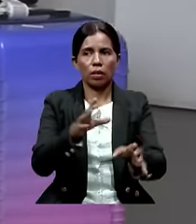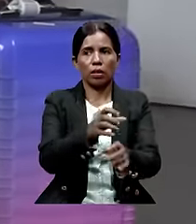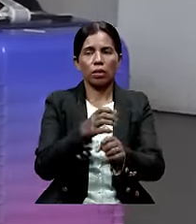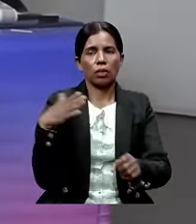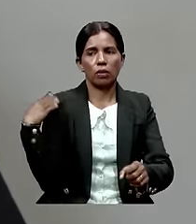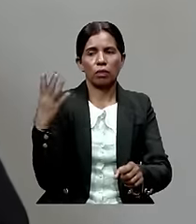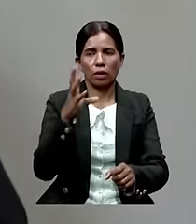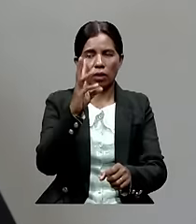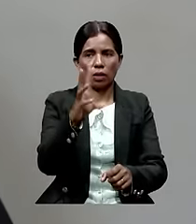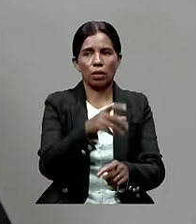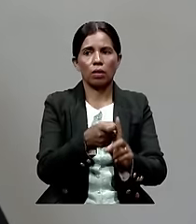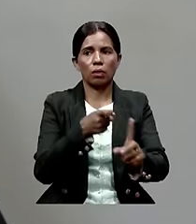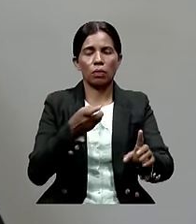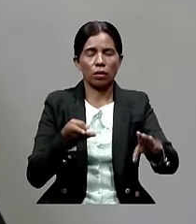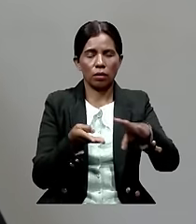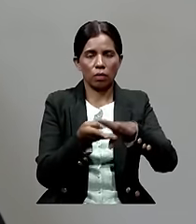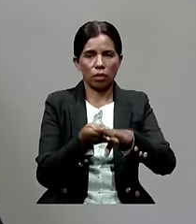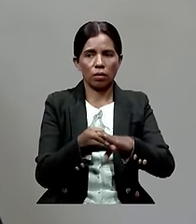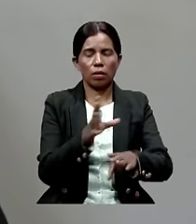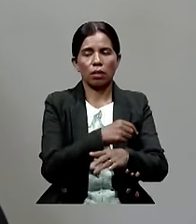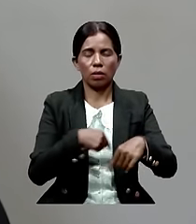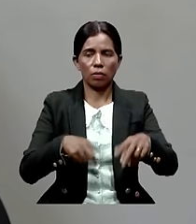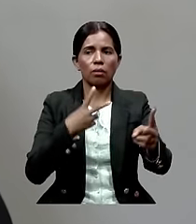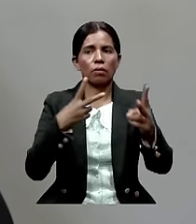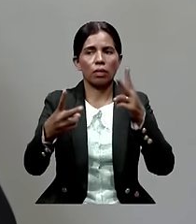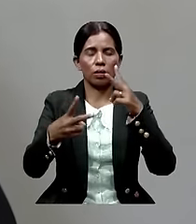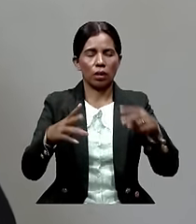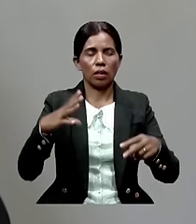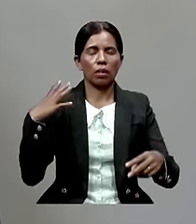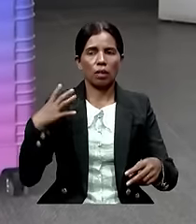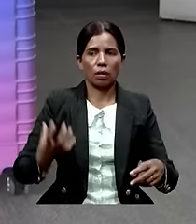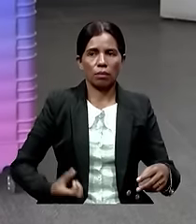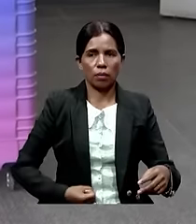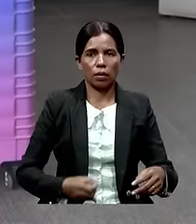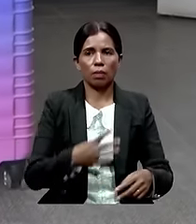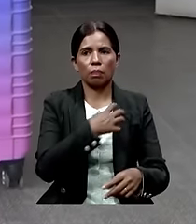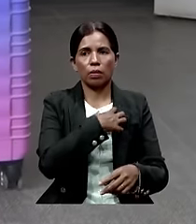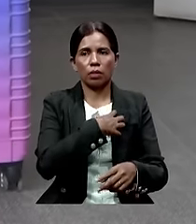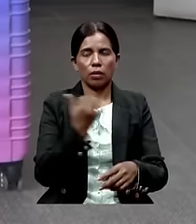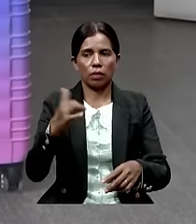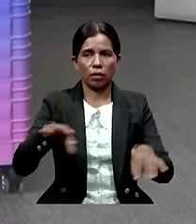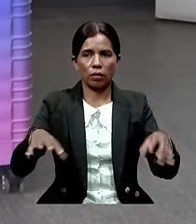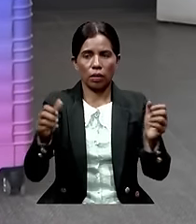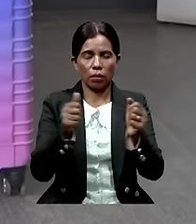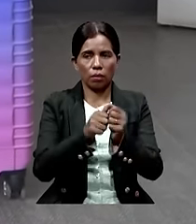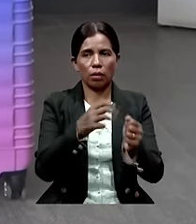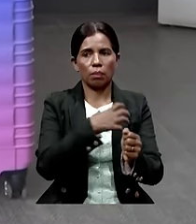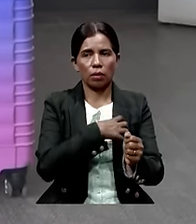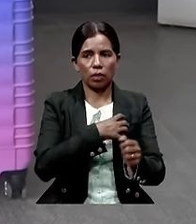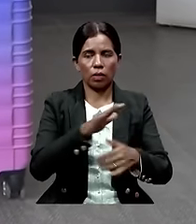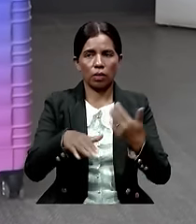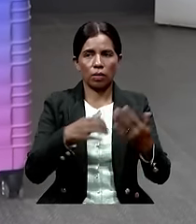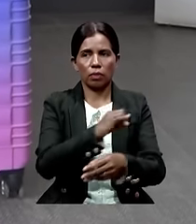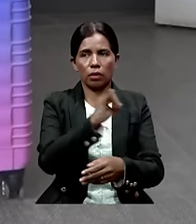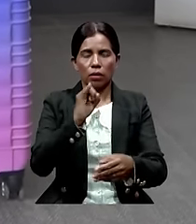jovem na Inem, na Bia usa passaporte turista, atuviaz em Bacambosa, mas Bia Polícia Imigração serviço a mútuo com Polícia Departamento